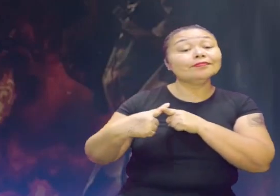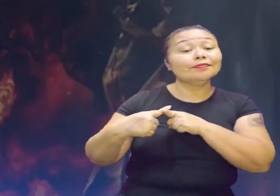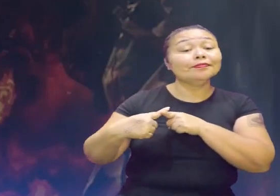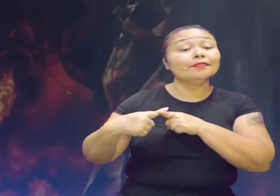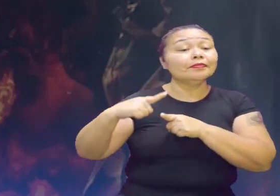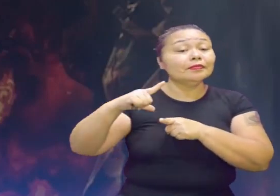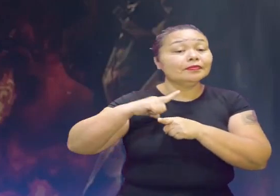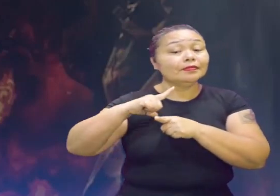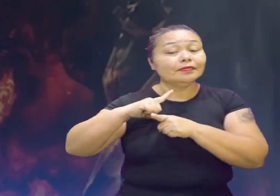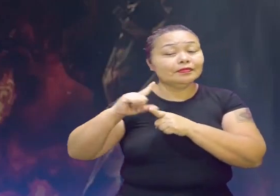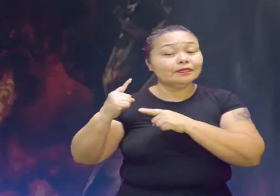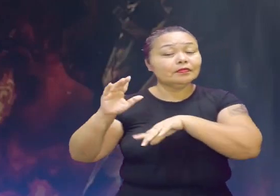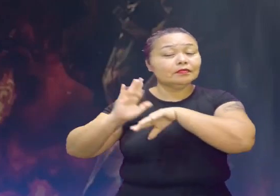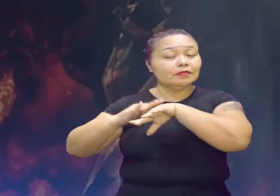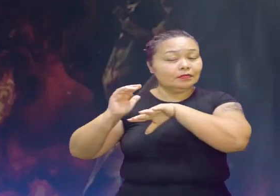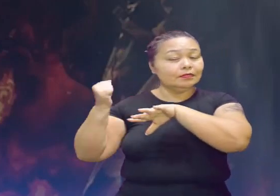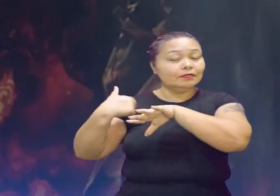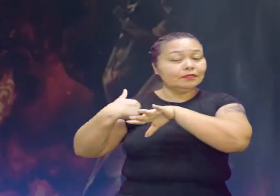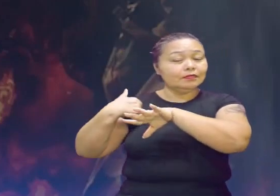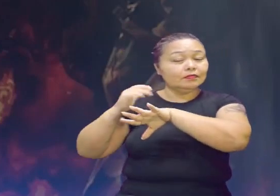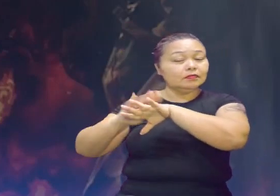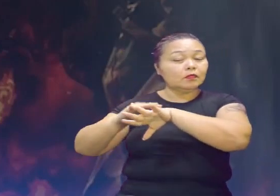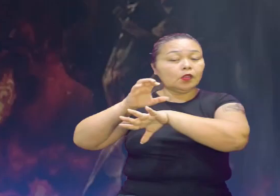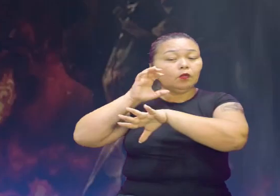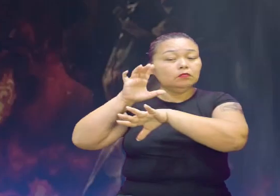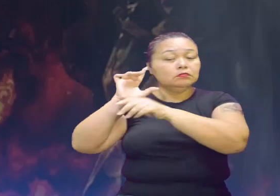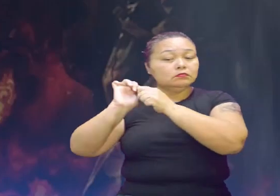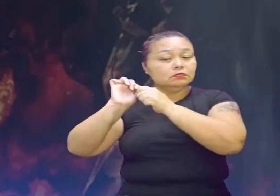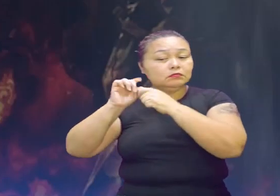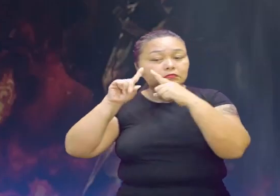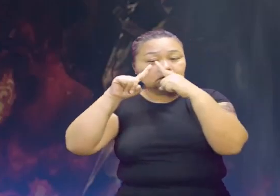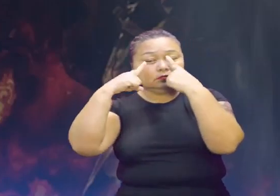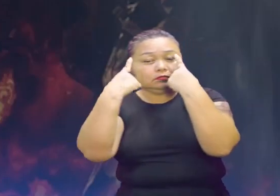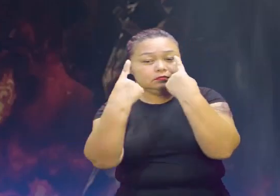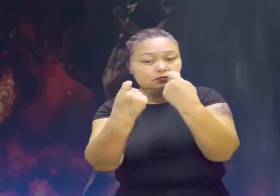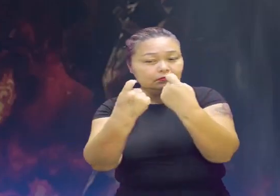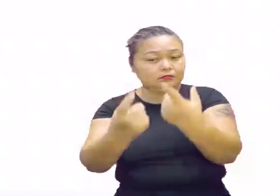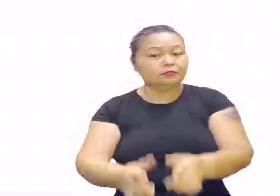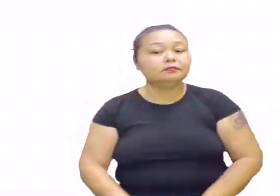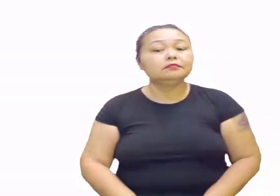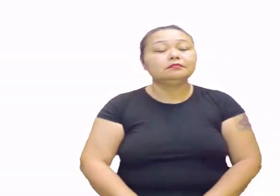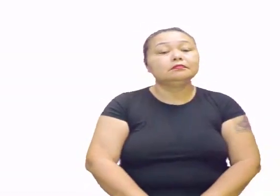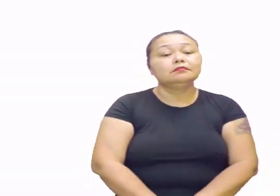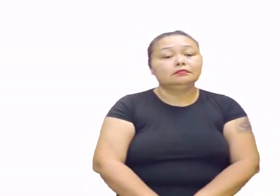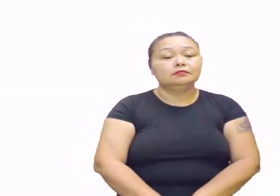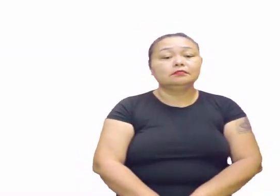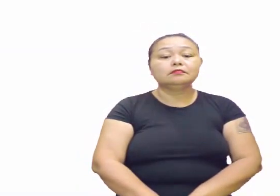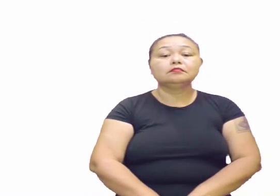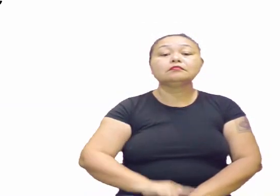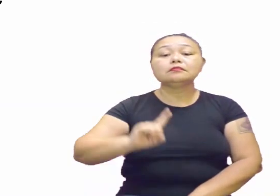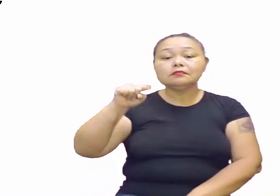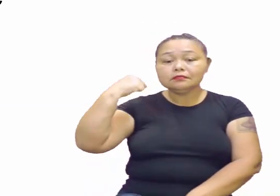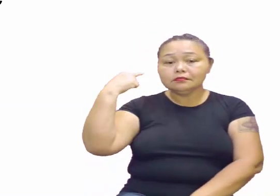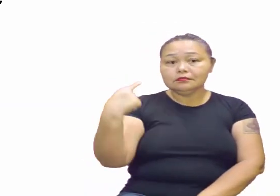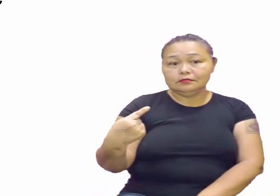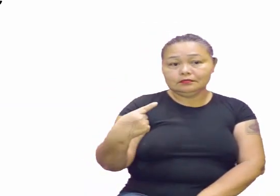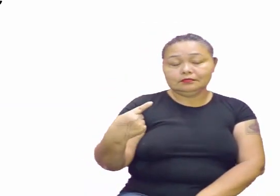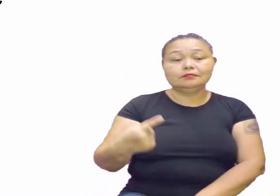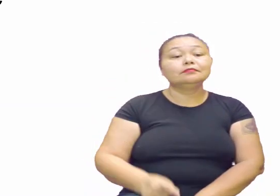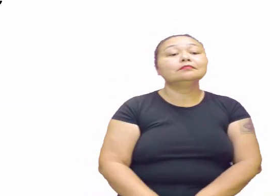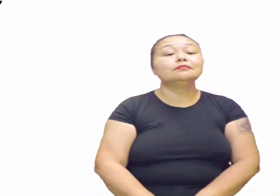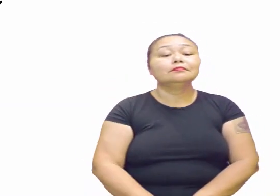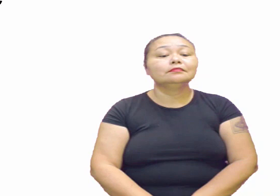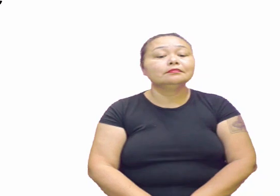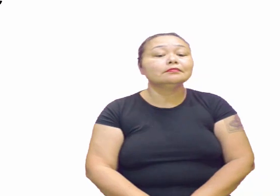existia segundas intenções, como até hoje existe. Tá bom? Segue no quadro. Vamos lá. Na sequência, veja